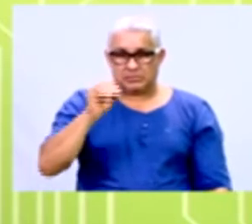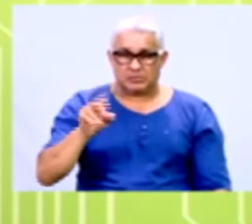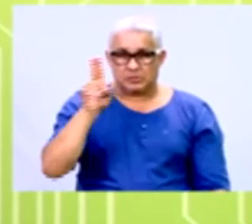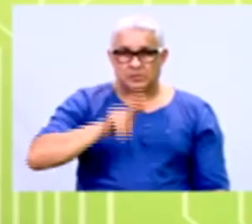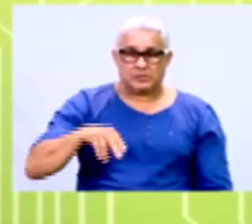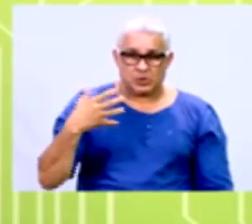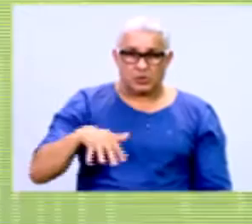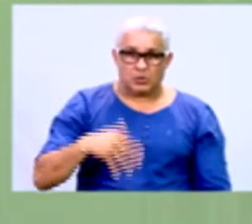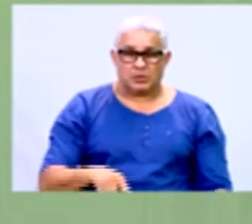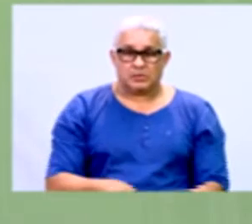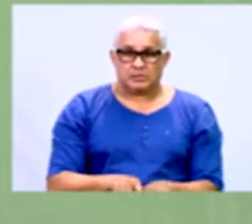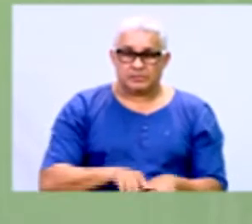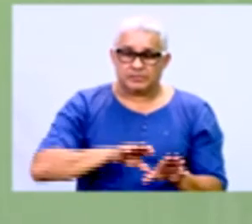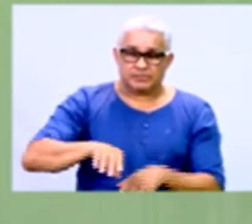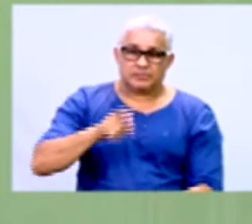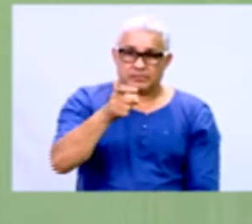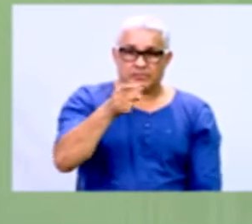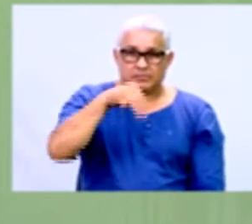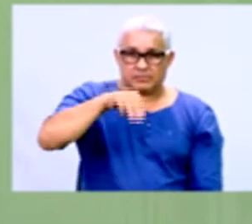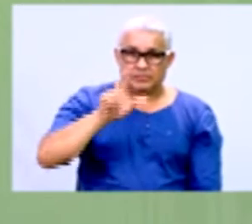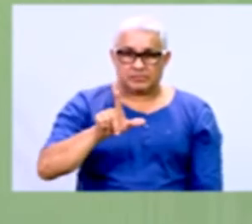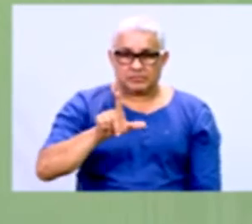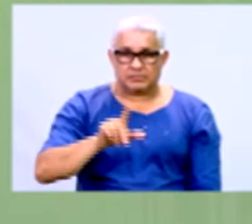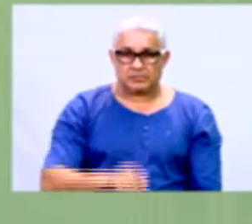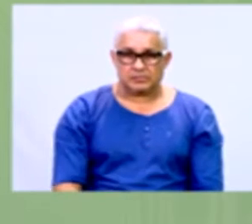né? Bom, XML, né?